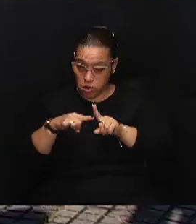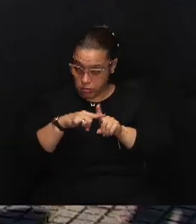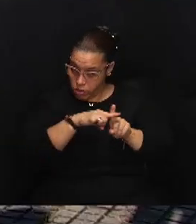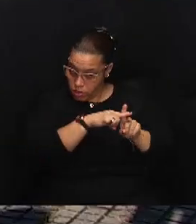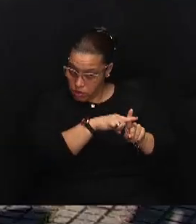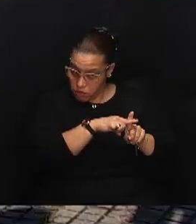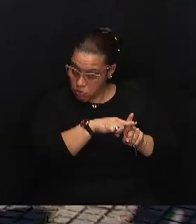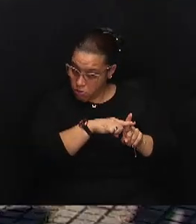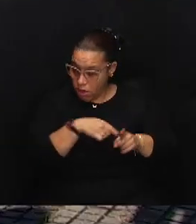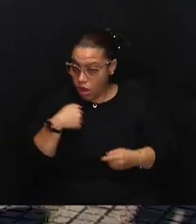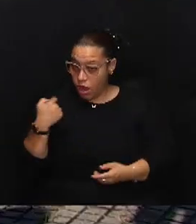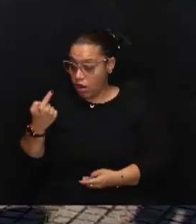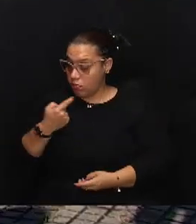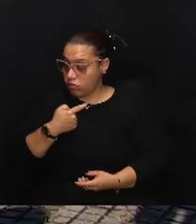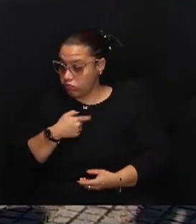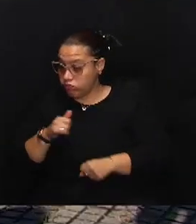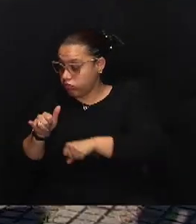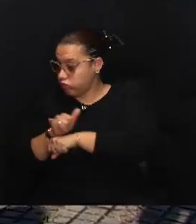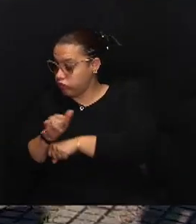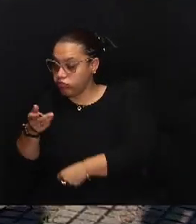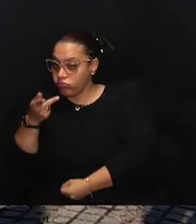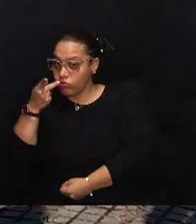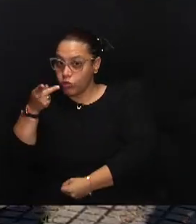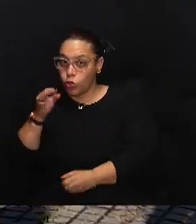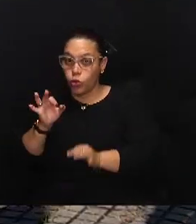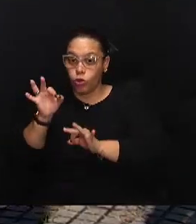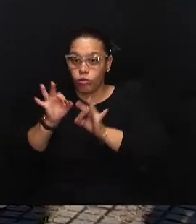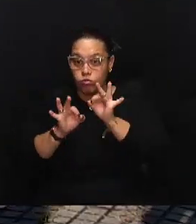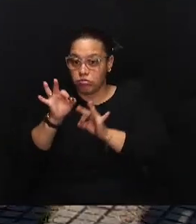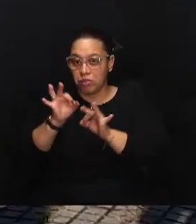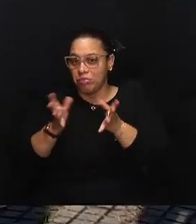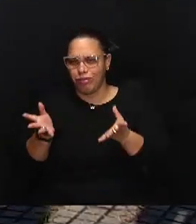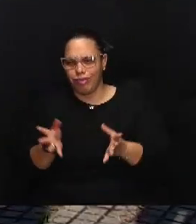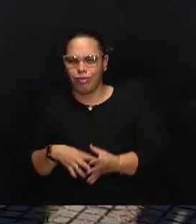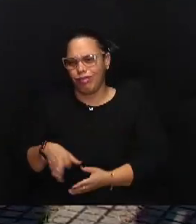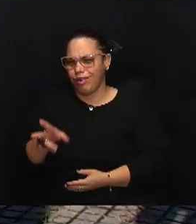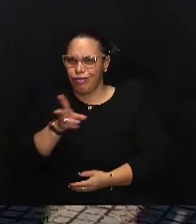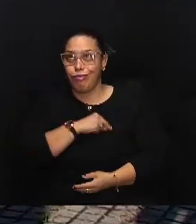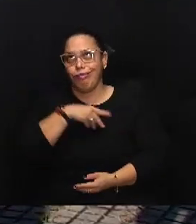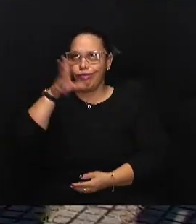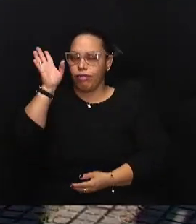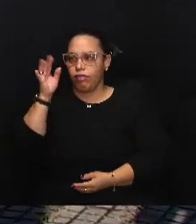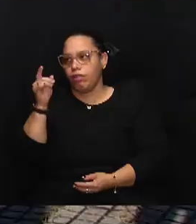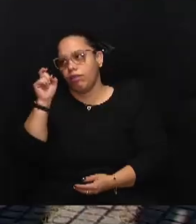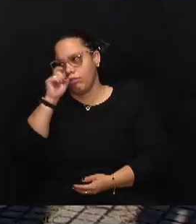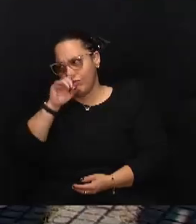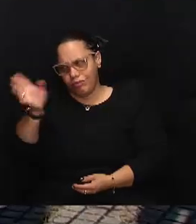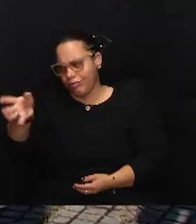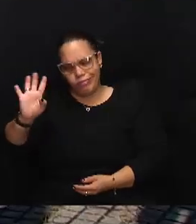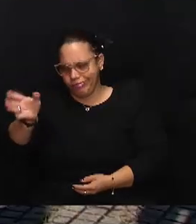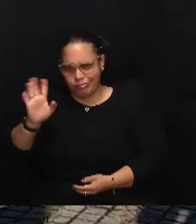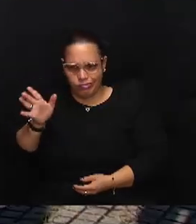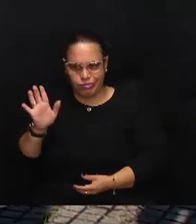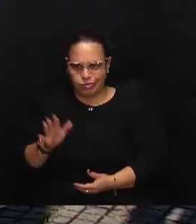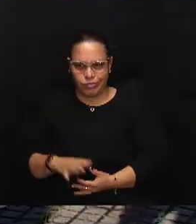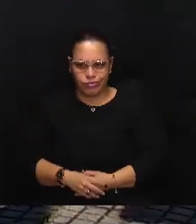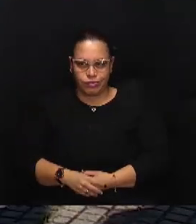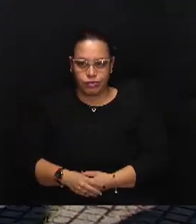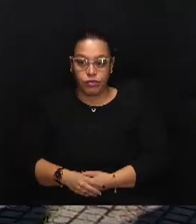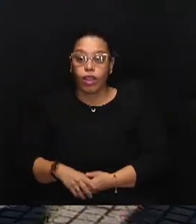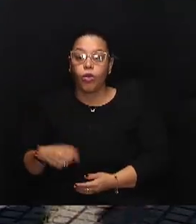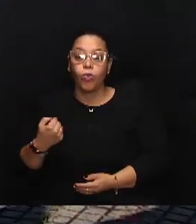nossa estratégia, na verdade, se eu falar que a gente planejou pra caramba, nossa, é mentira. Mas